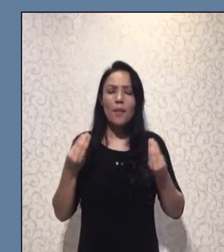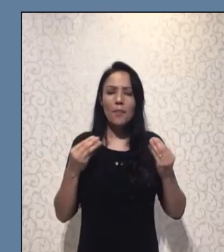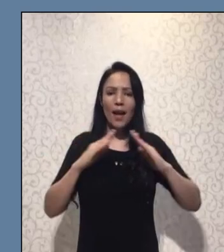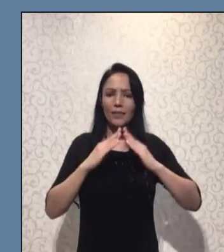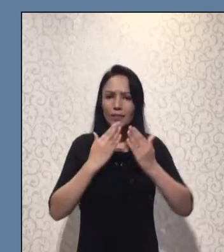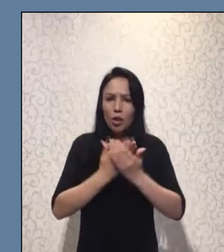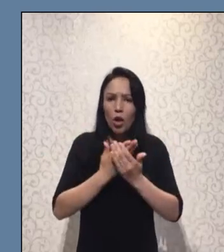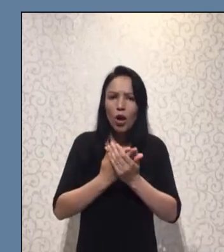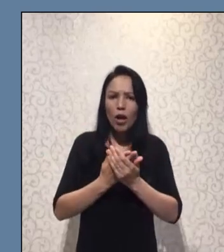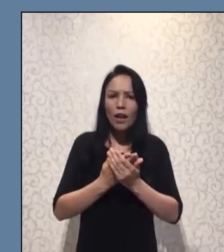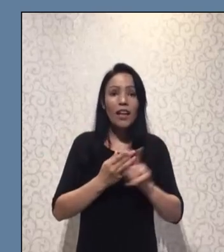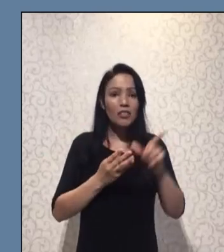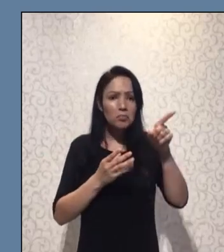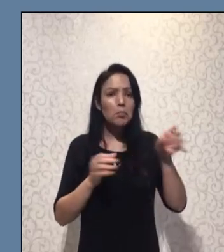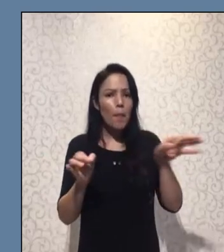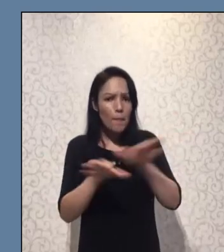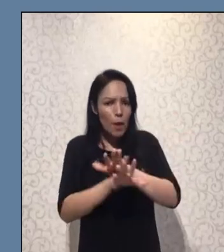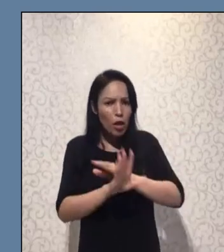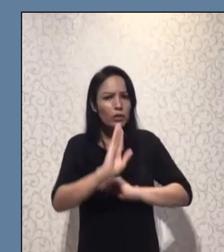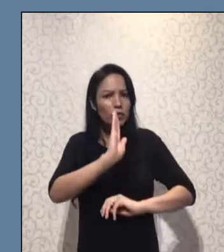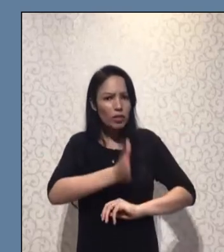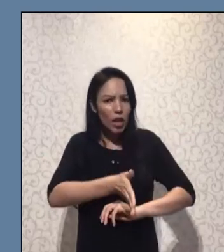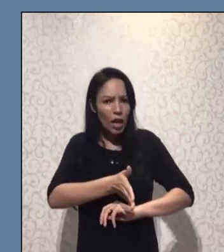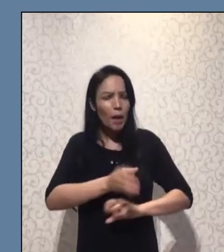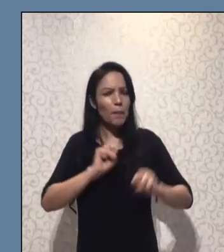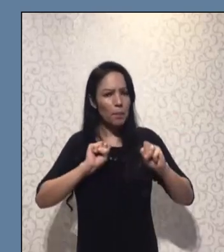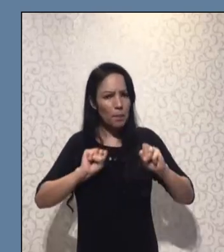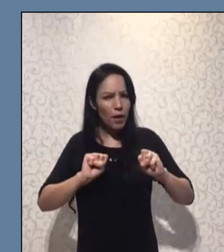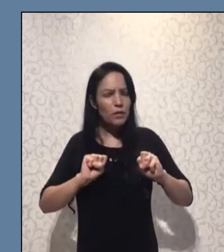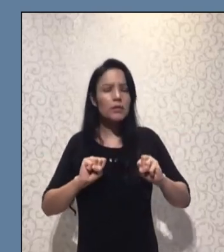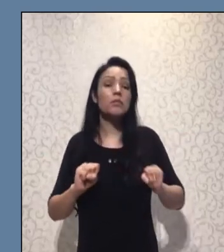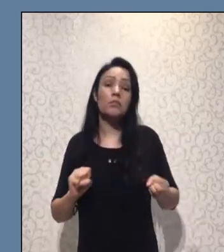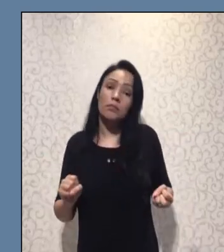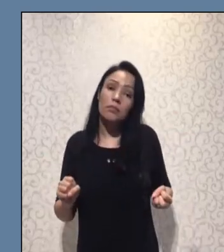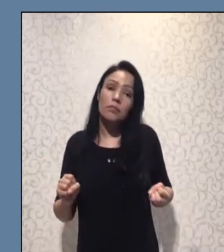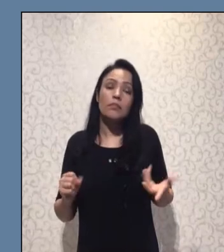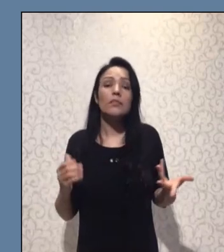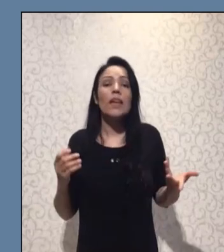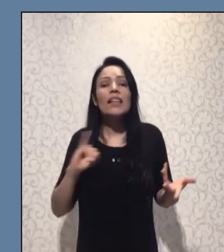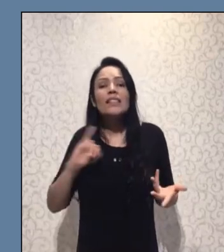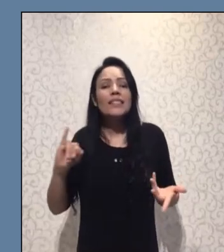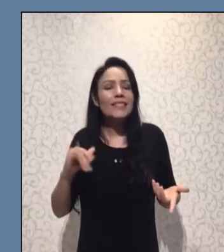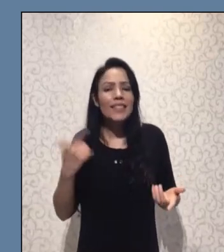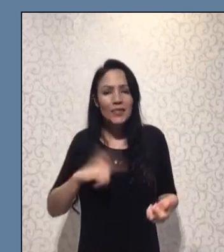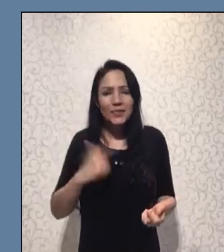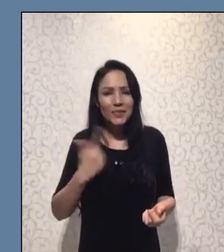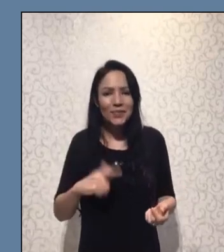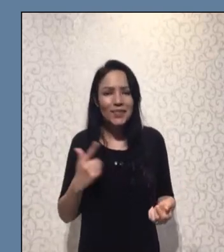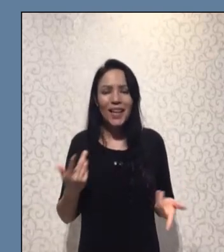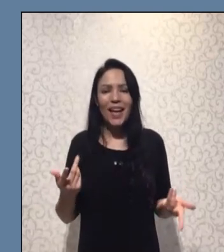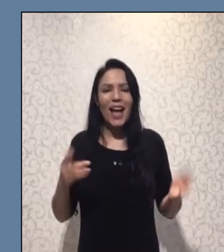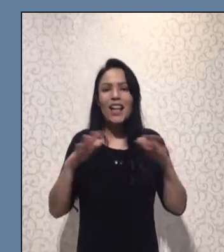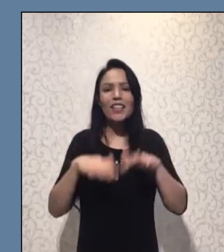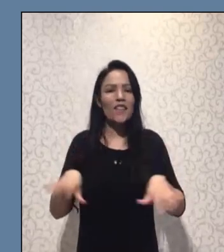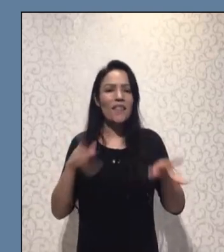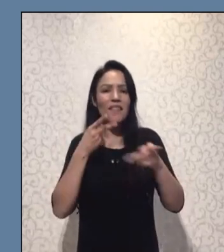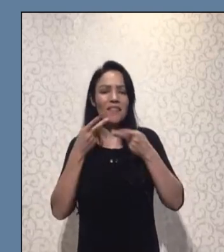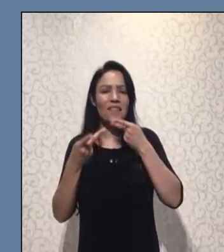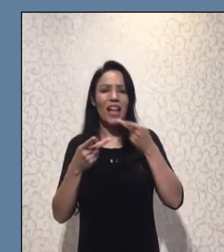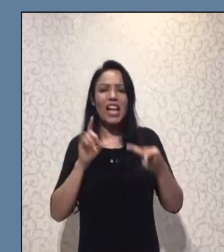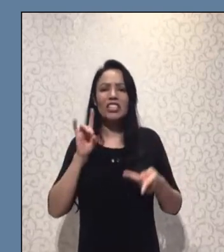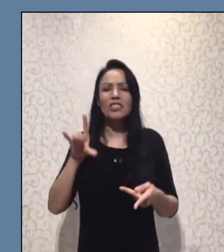preparadas para receber isso? Porque, caso contrário, nós continuaremos falando para aqueles poucos que podem estar